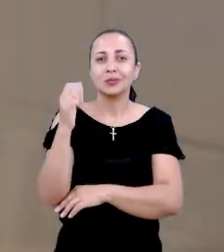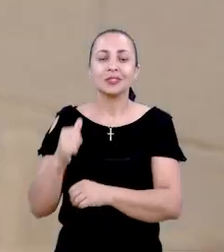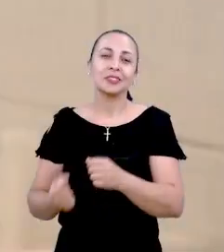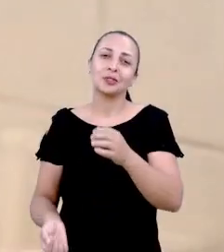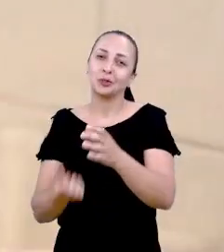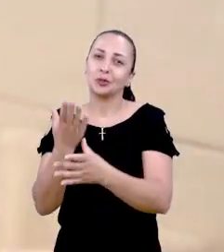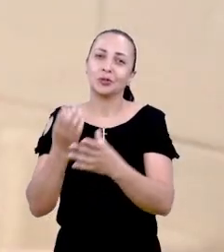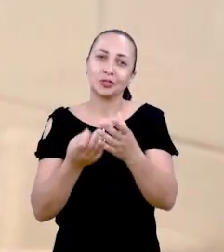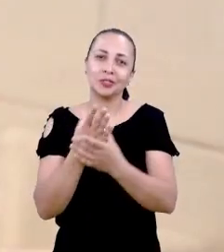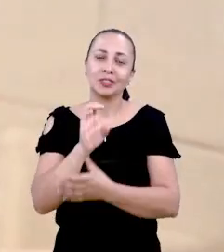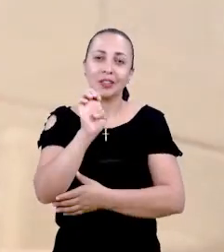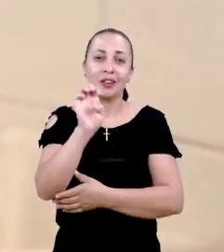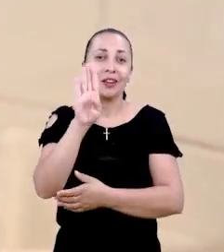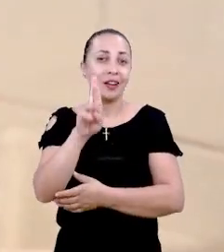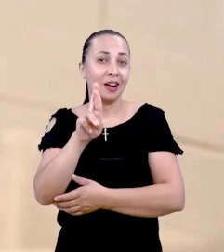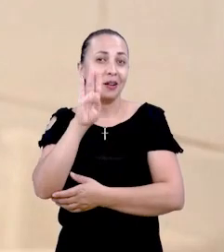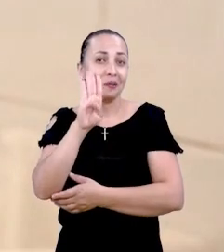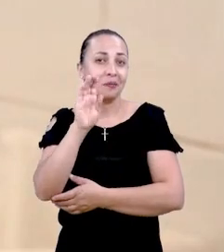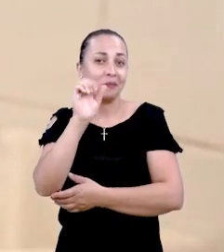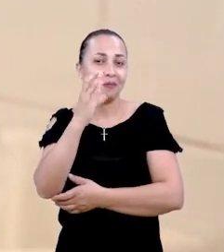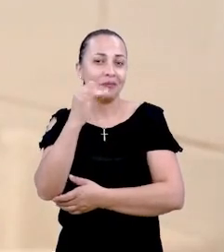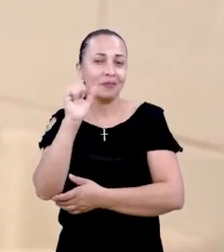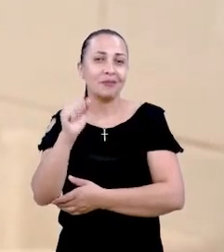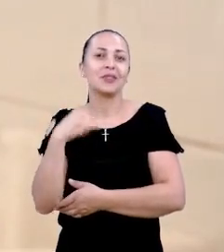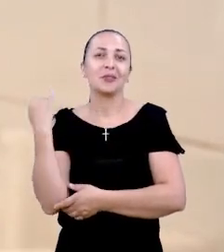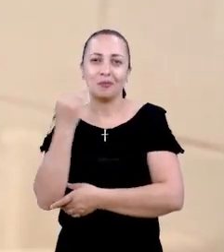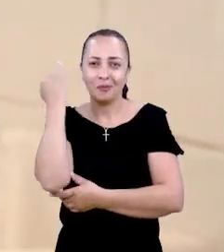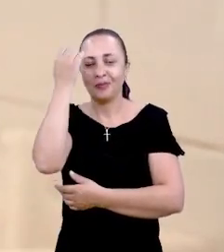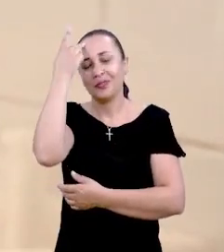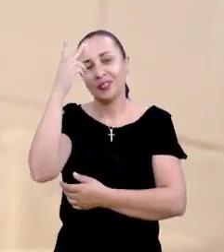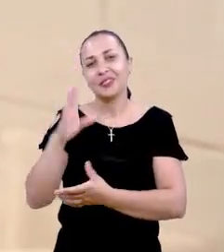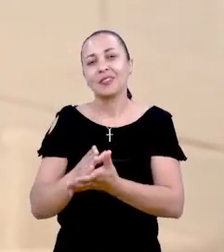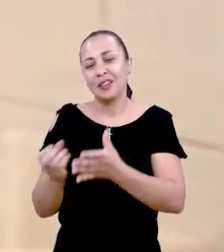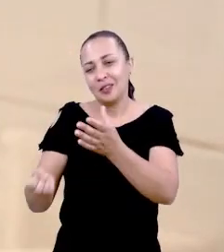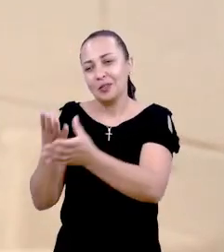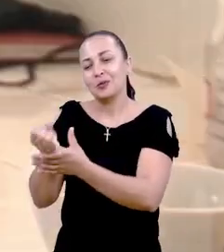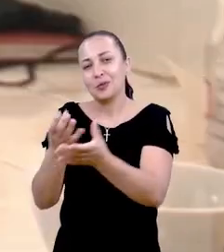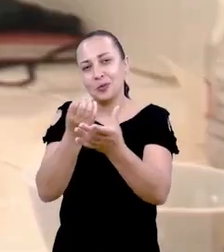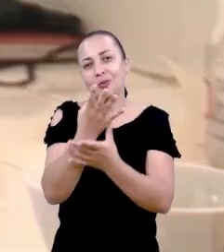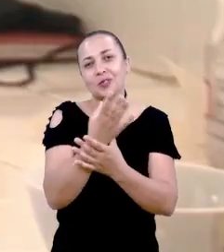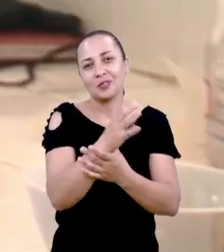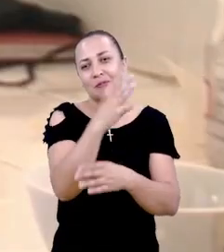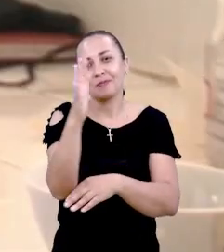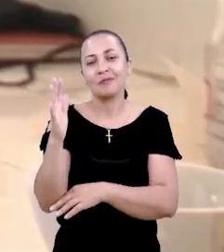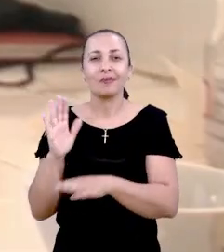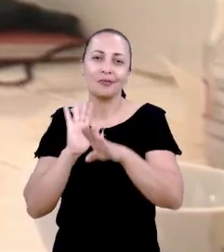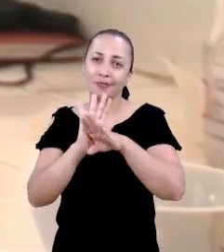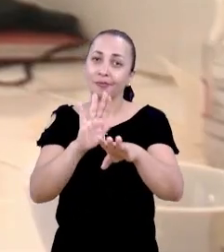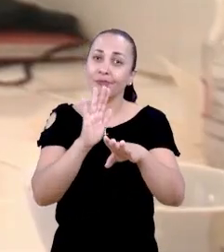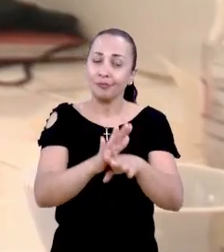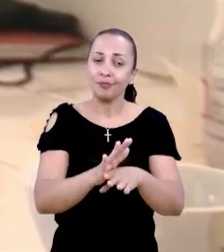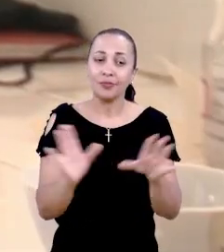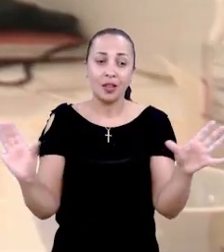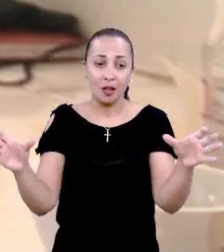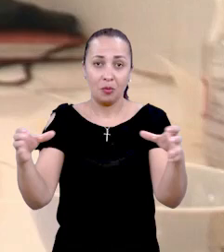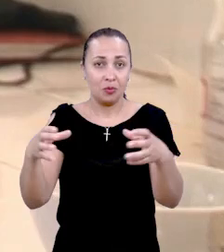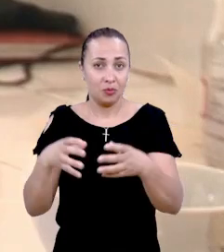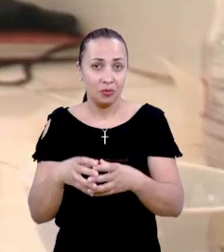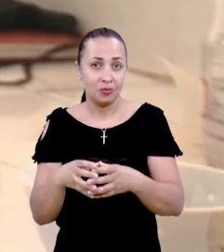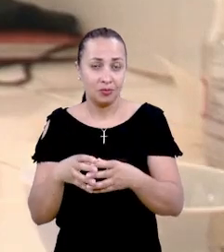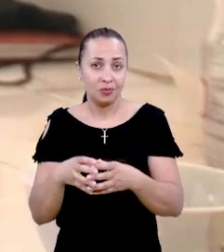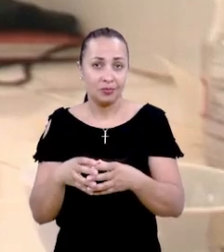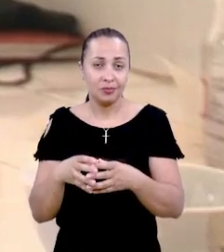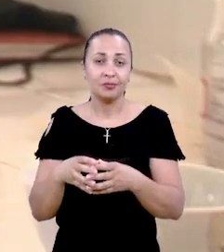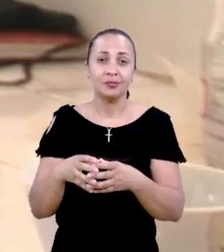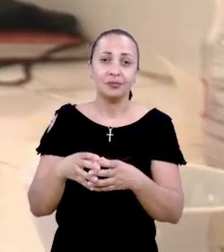As plantas herbáceas têm um papel importante na colonização de novas áreas pelo mangue. Elas ajudam a aprender,